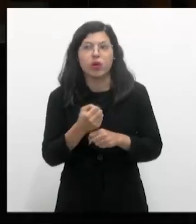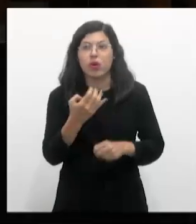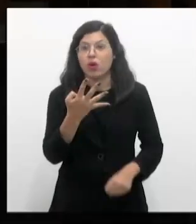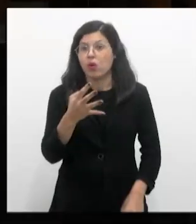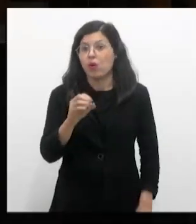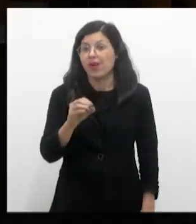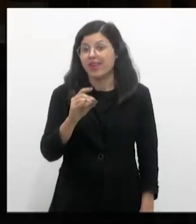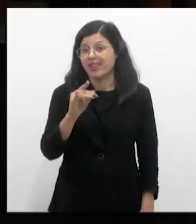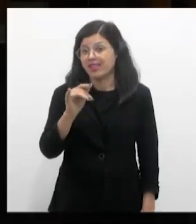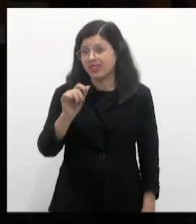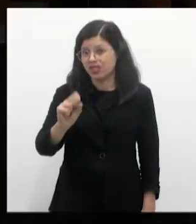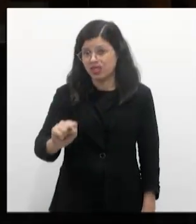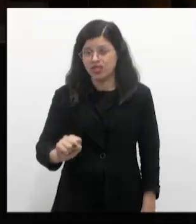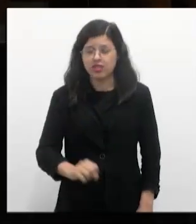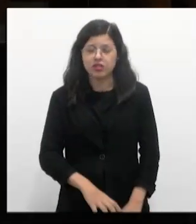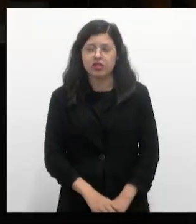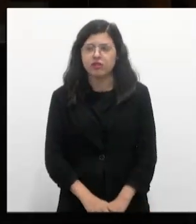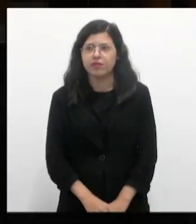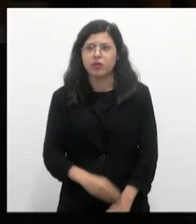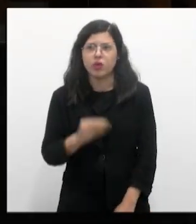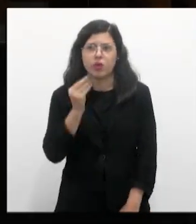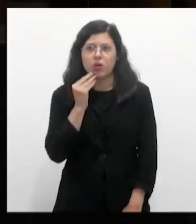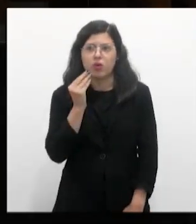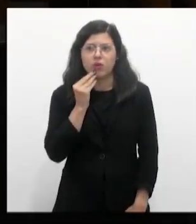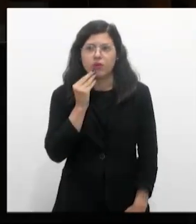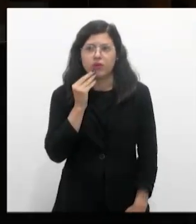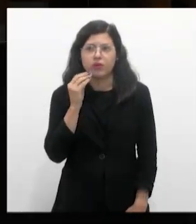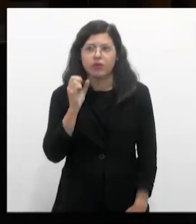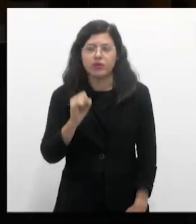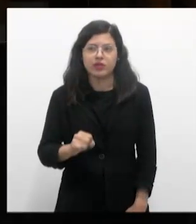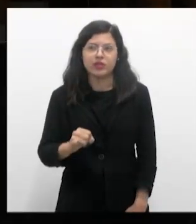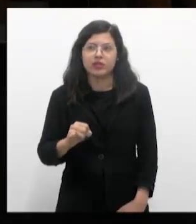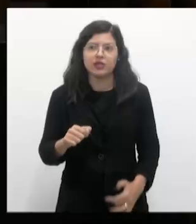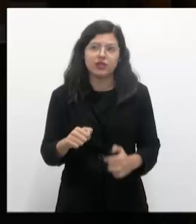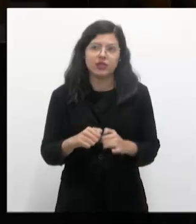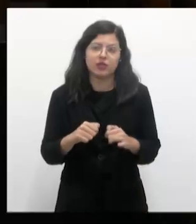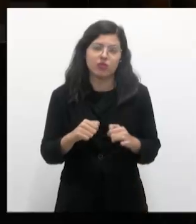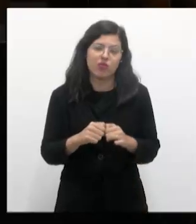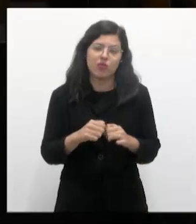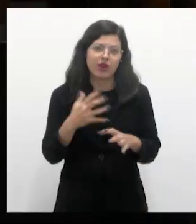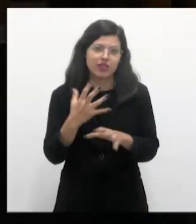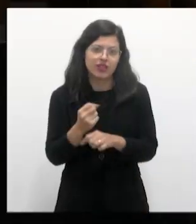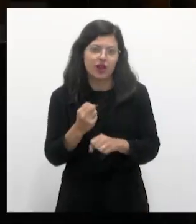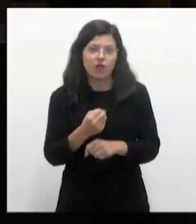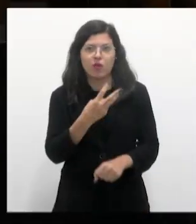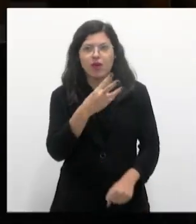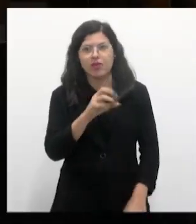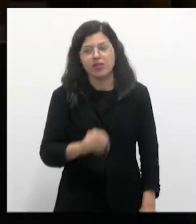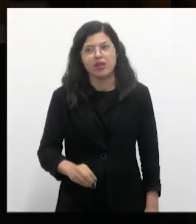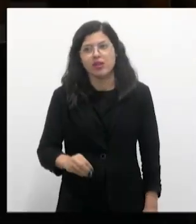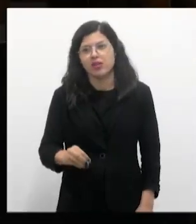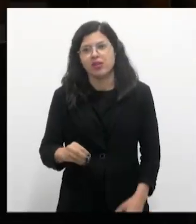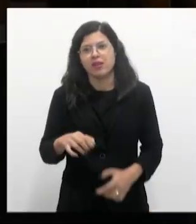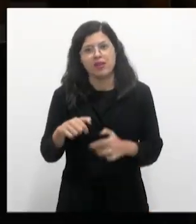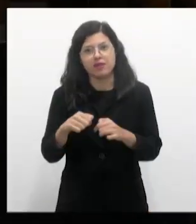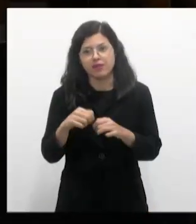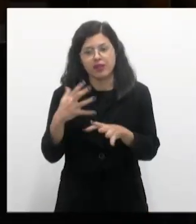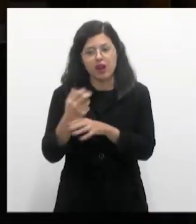40 dias. Claro, se não mediu a 30, mediu a 40, o teu